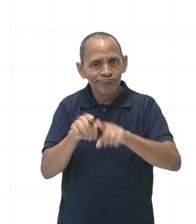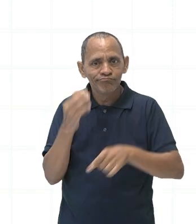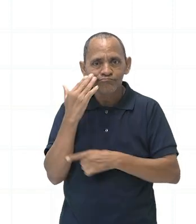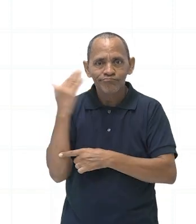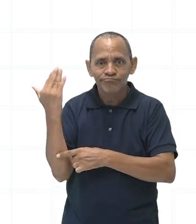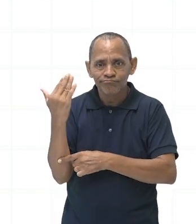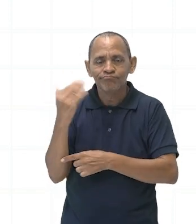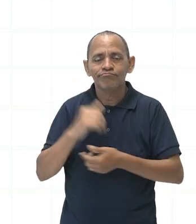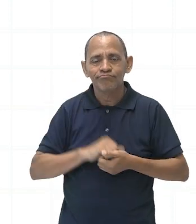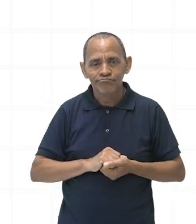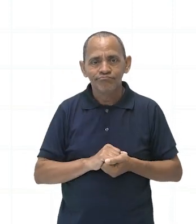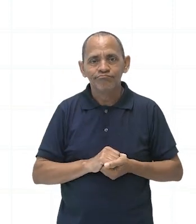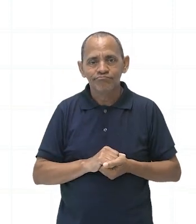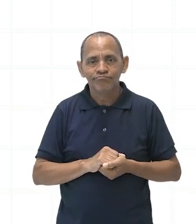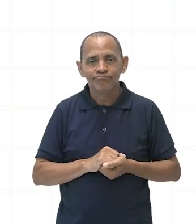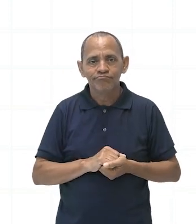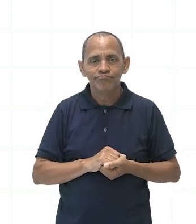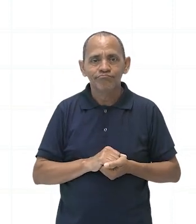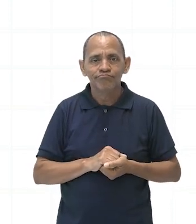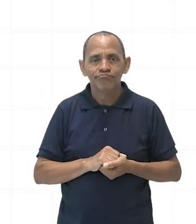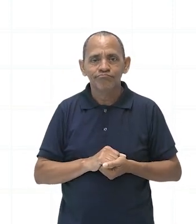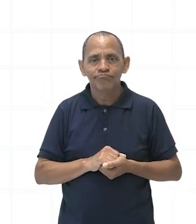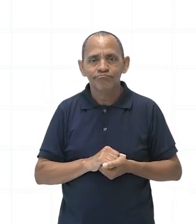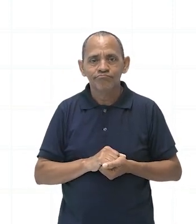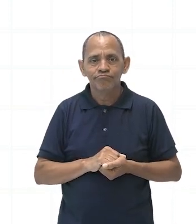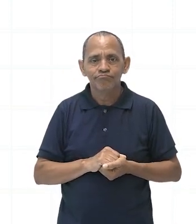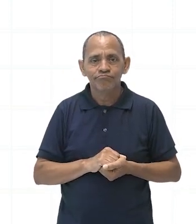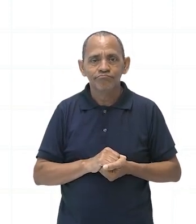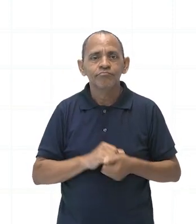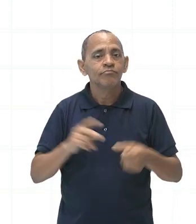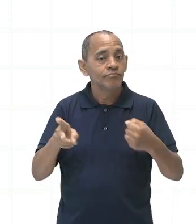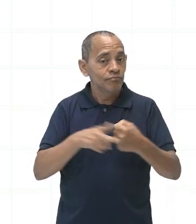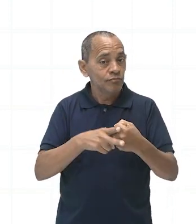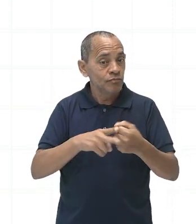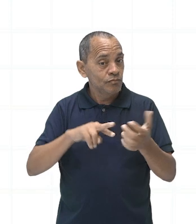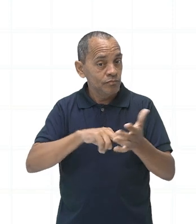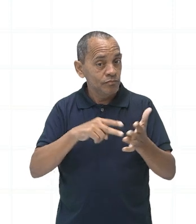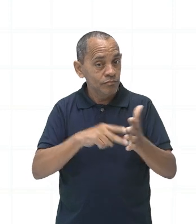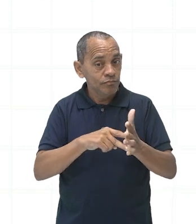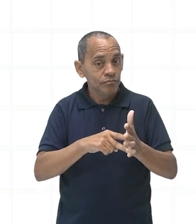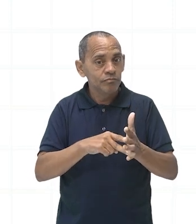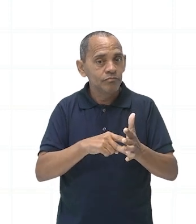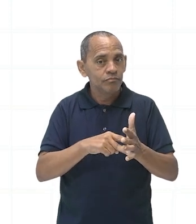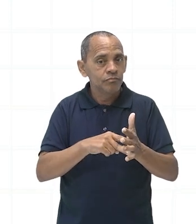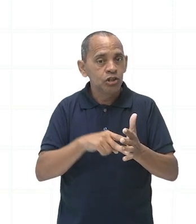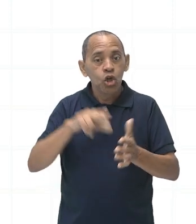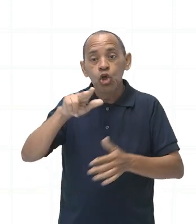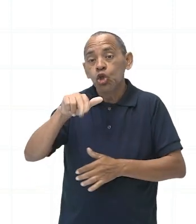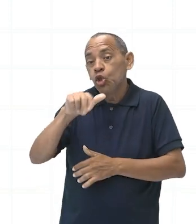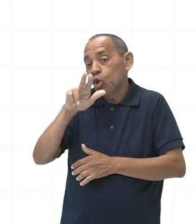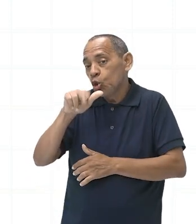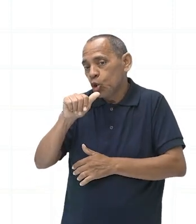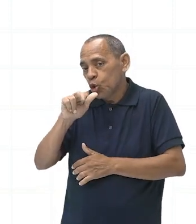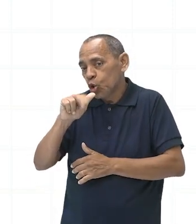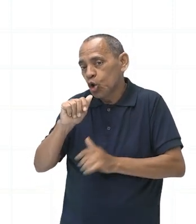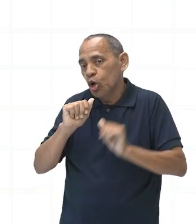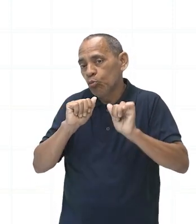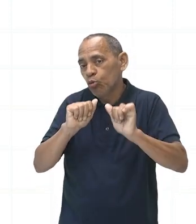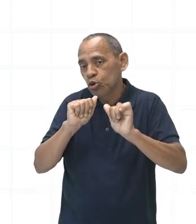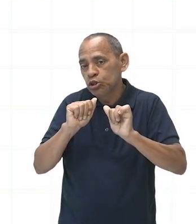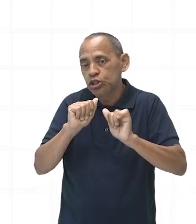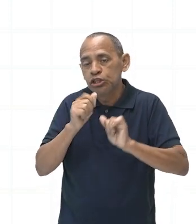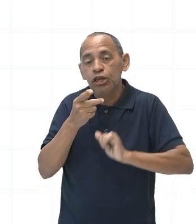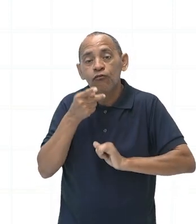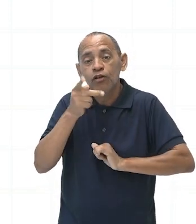verbo significativo. Gente, se eu digo que o verbo é significativo, eu nunca vou poder dizer que ele é um verbo de ligação,